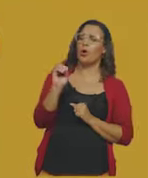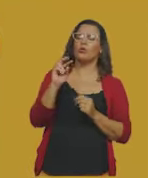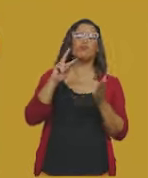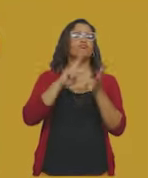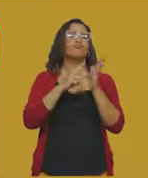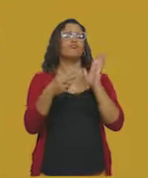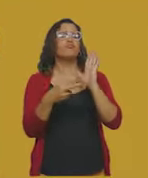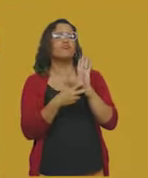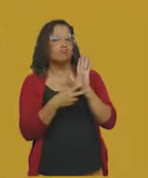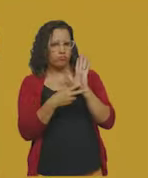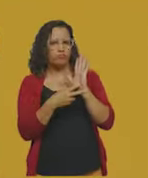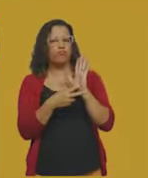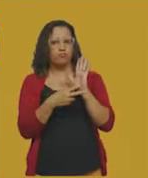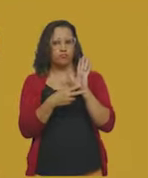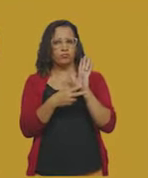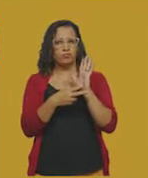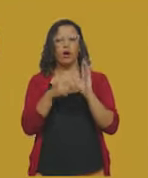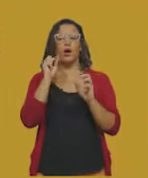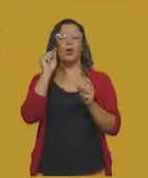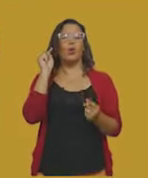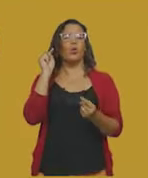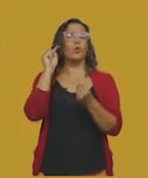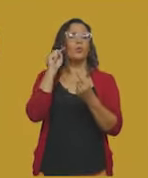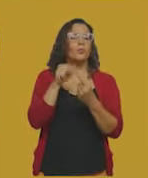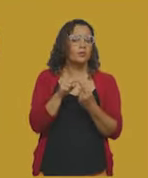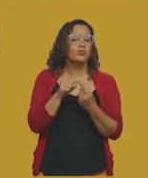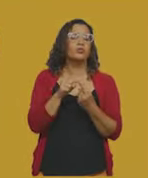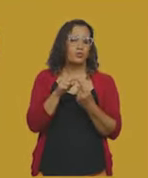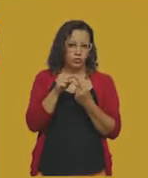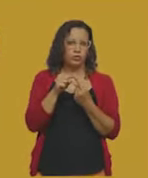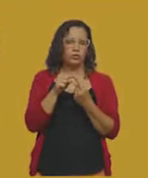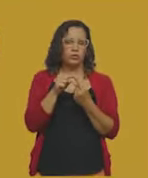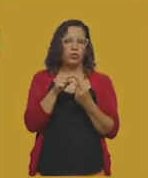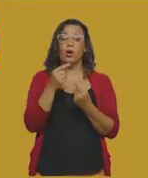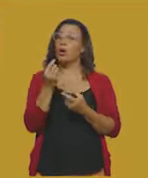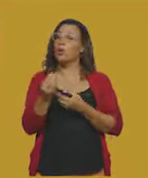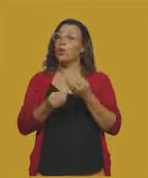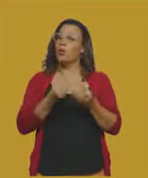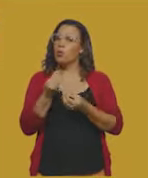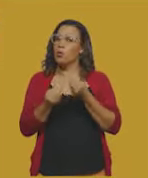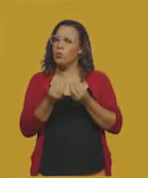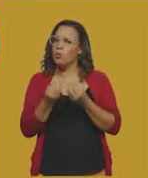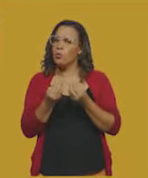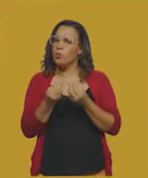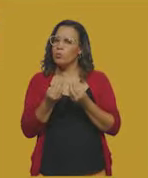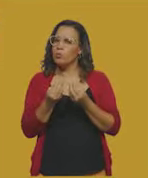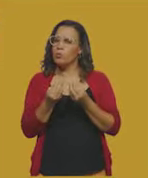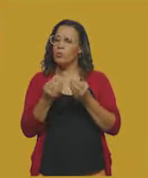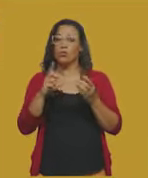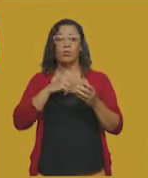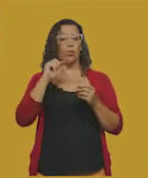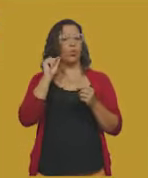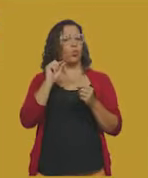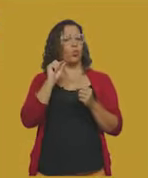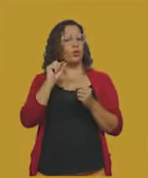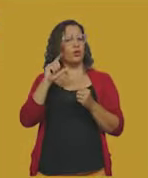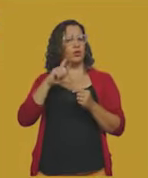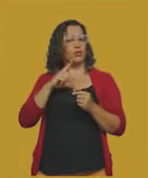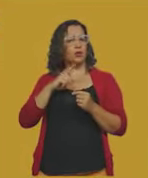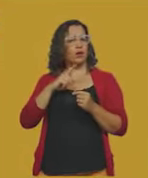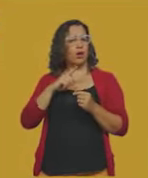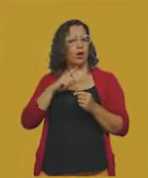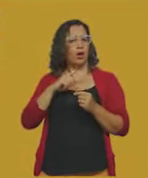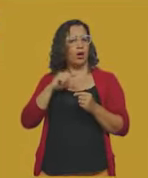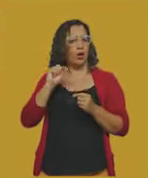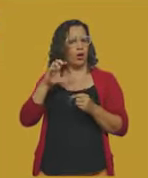Modo ou meio é o elemento que diz respeito à maneira e ou aos recursos pelos quais a